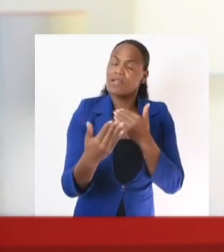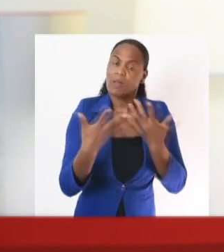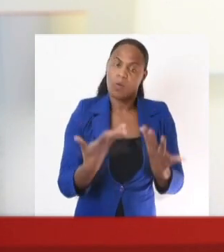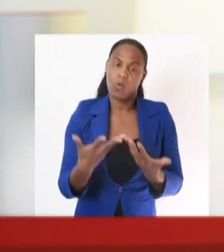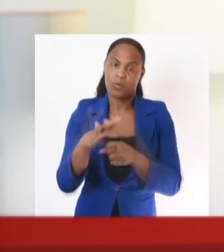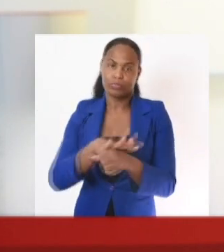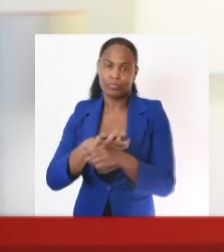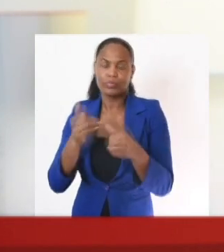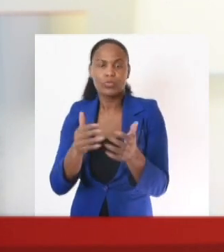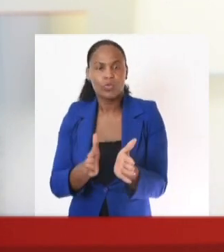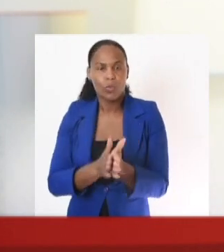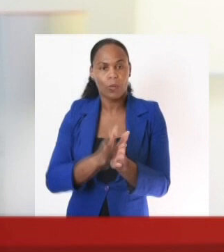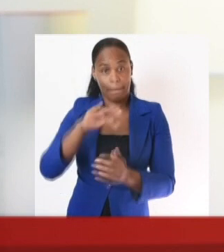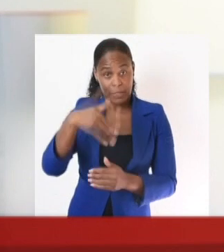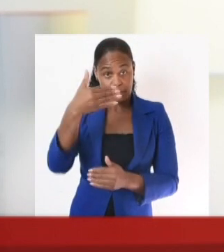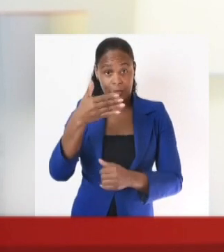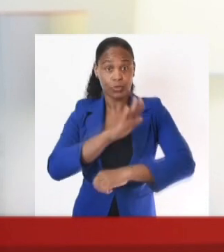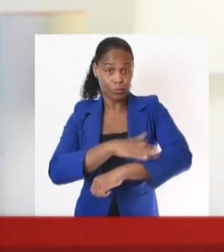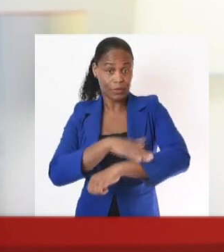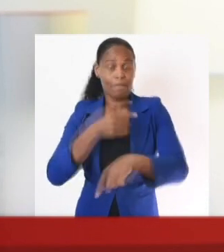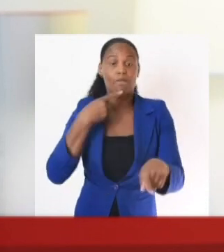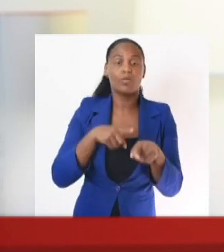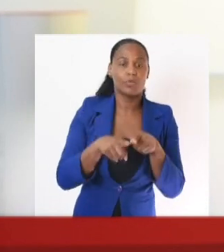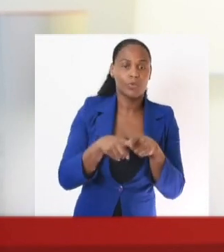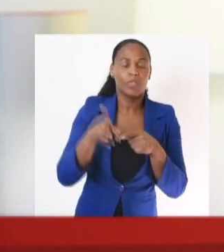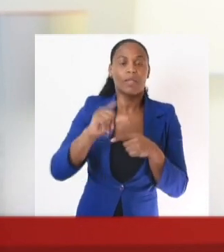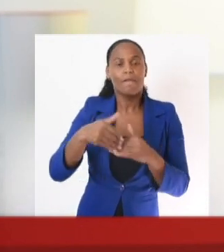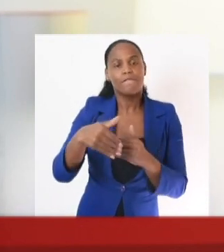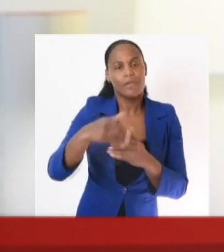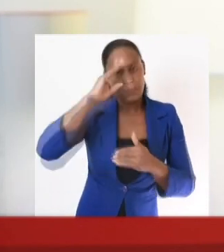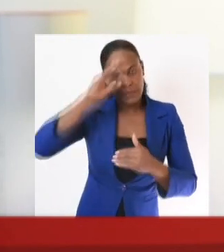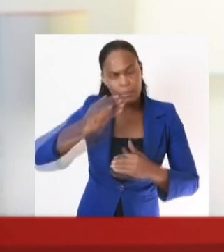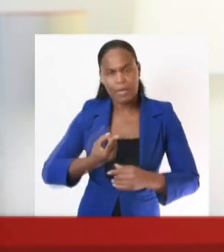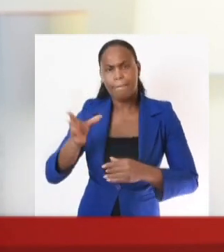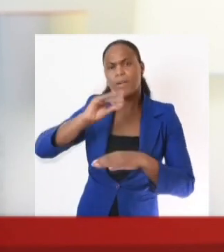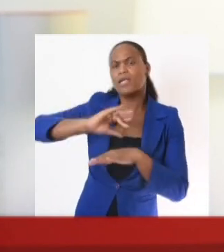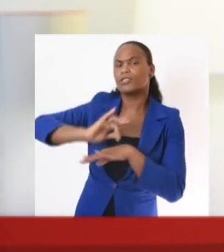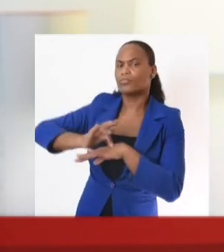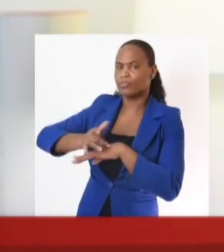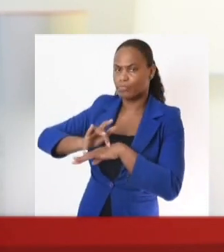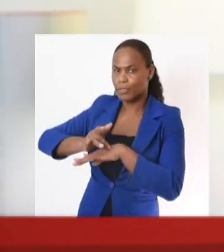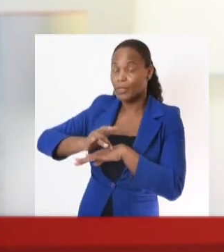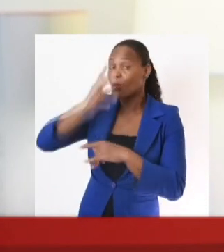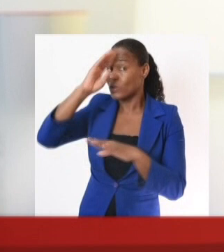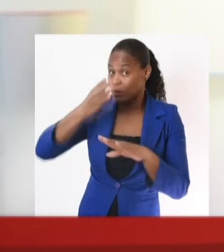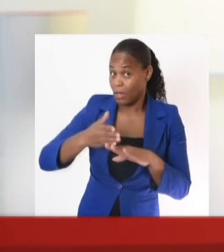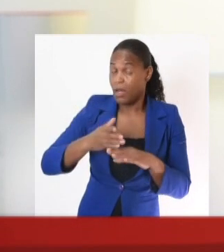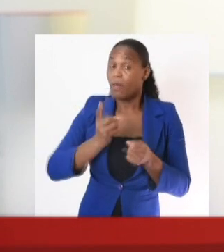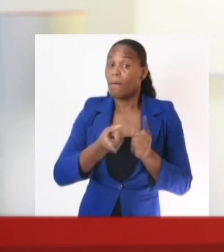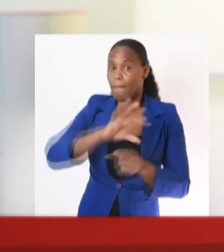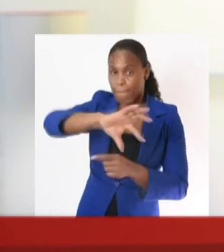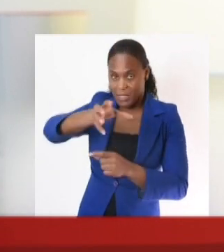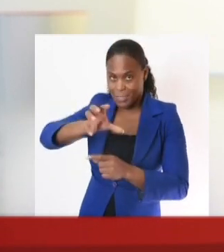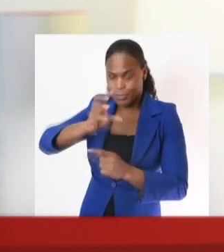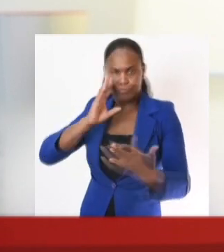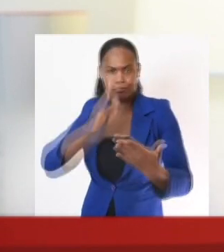todos principalmente os atores políticos saberão ser mais sensíveis aos fenômenos que o